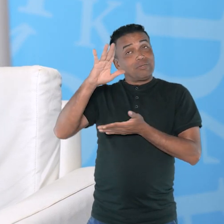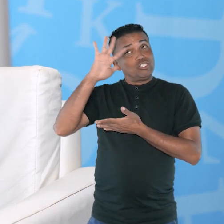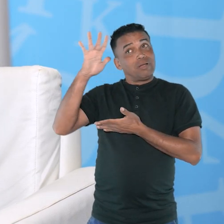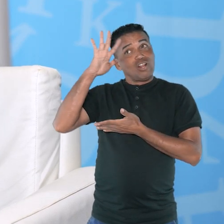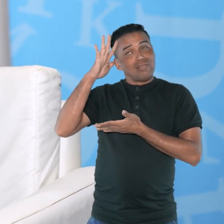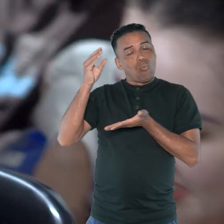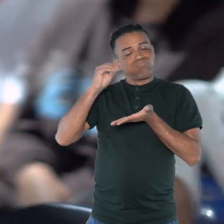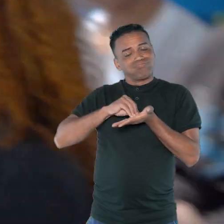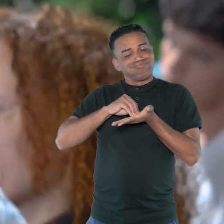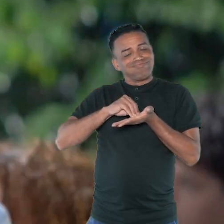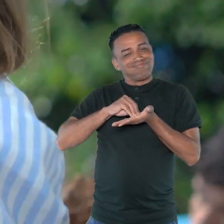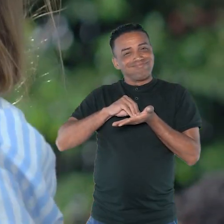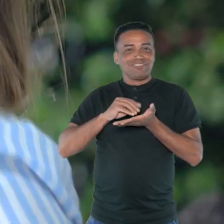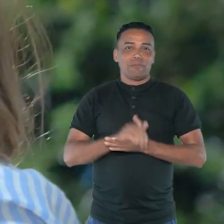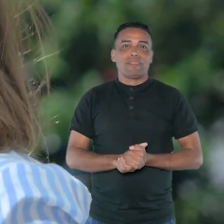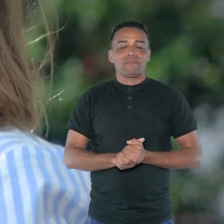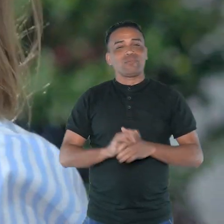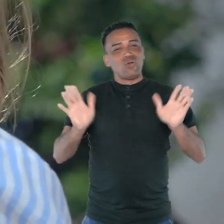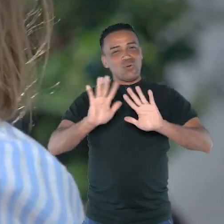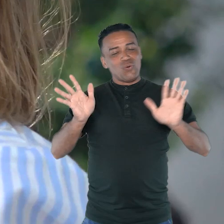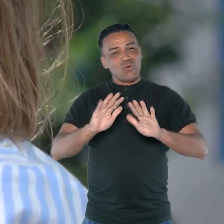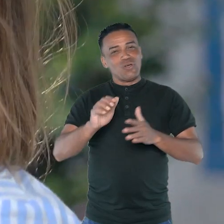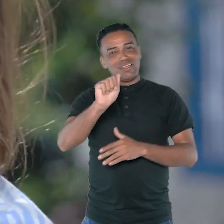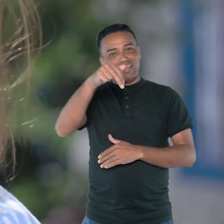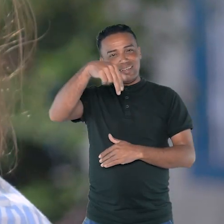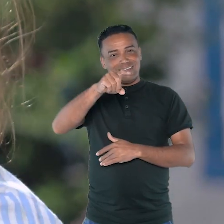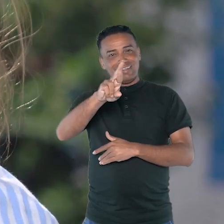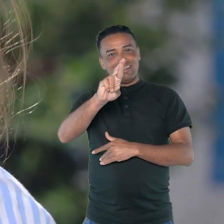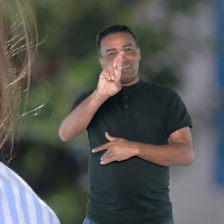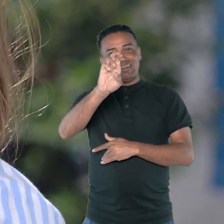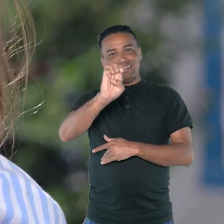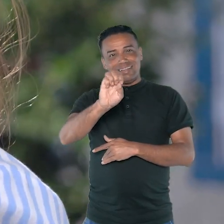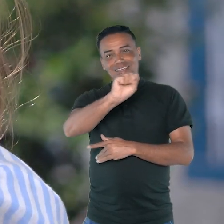escritores. Oi, Andressa. Tem uma- Boa noite.